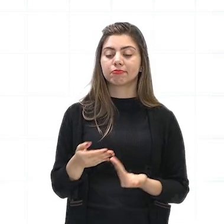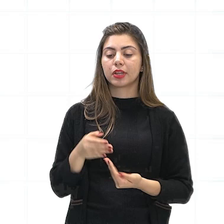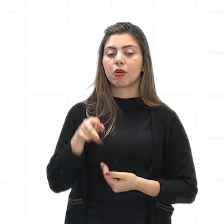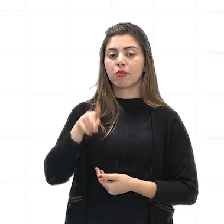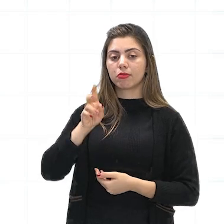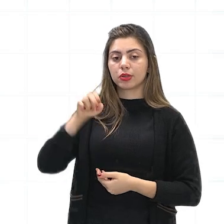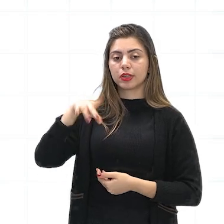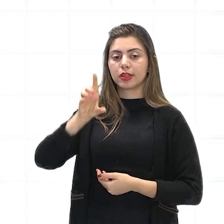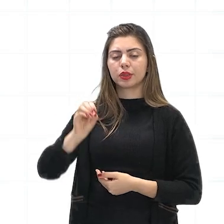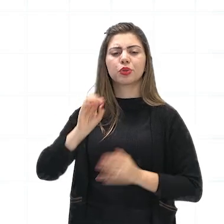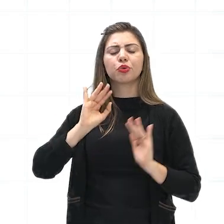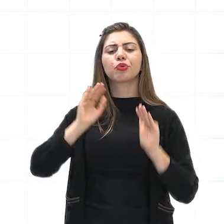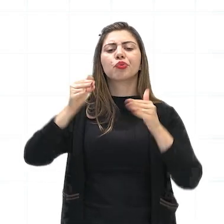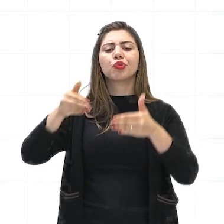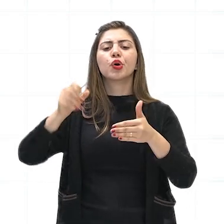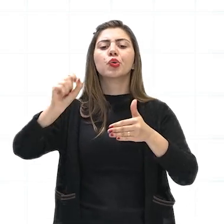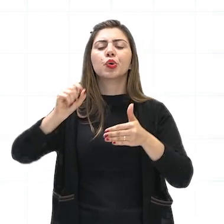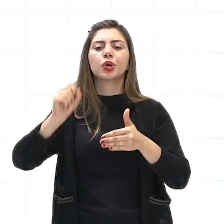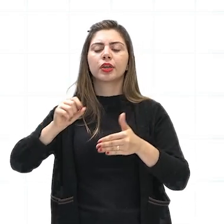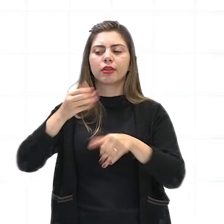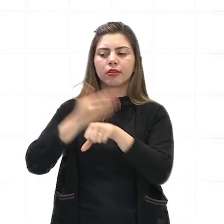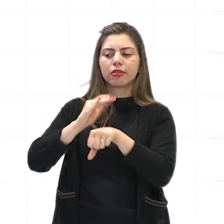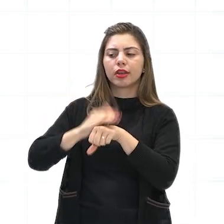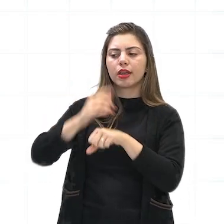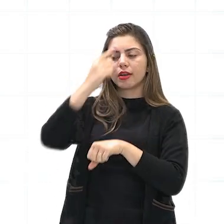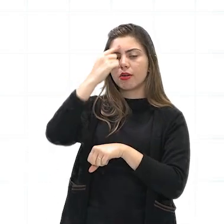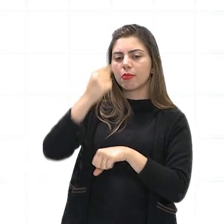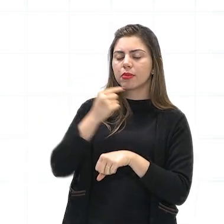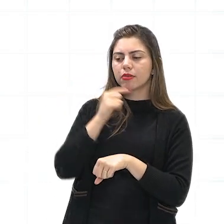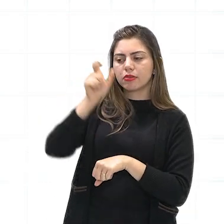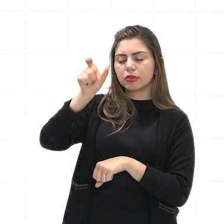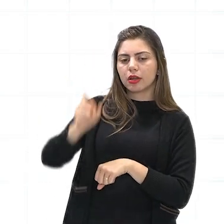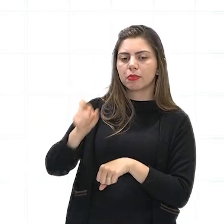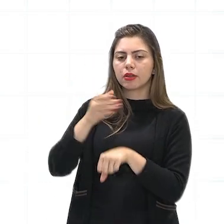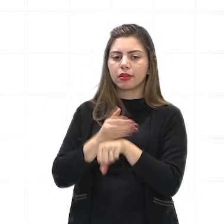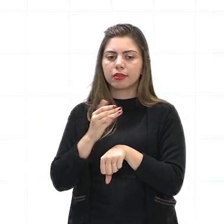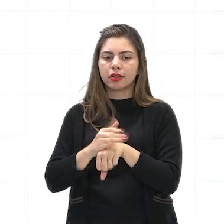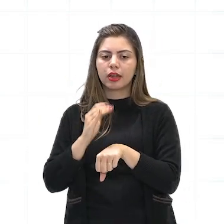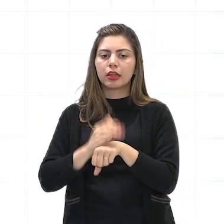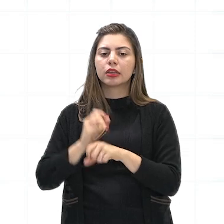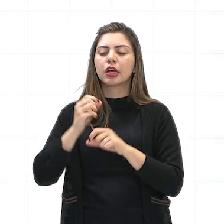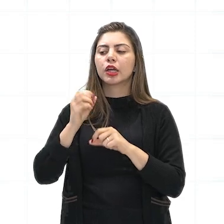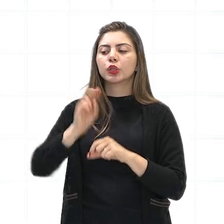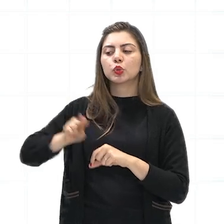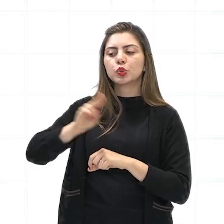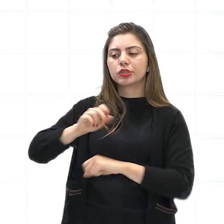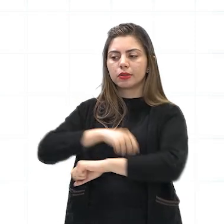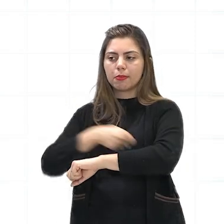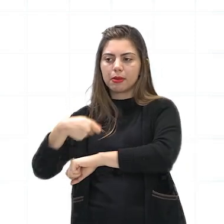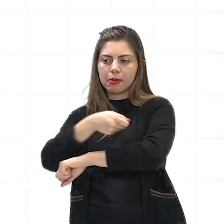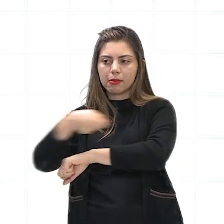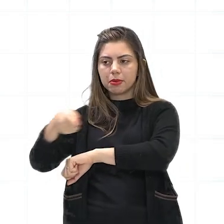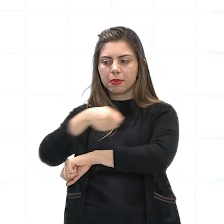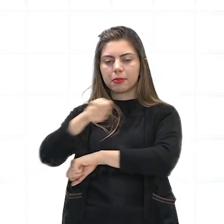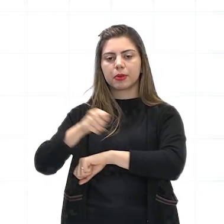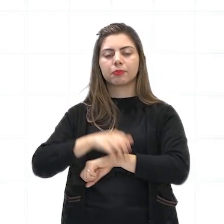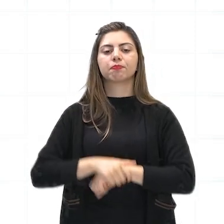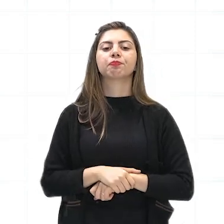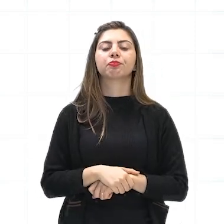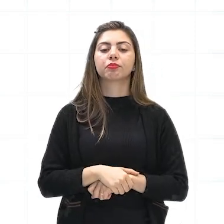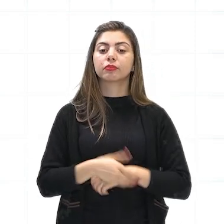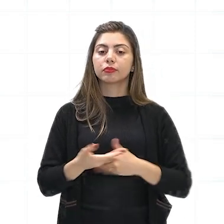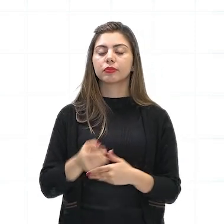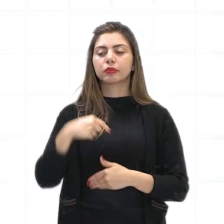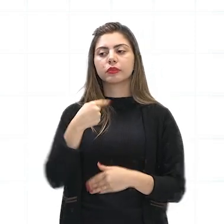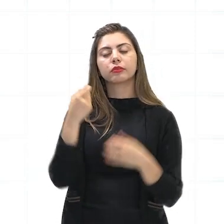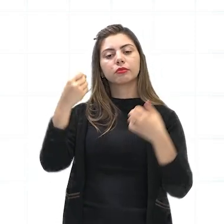ele visa trabalhar o caráter do indivíduo através da prática com a espada. Logo, a gente pode dizer